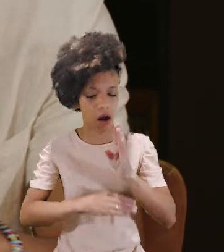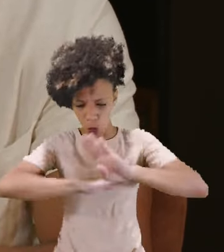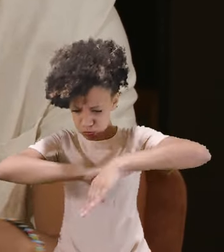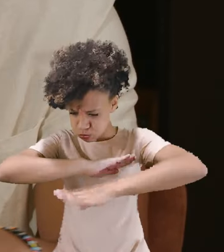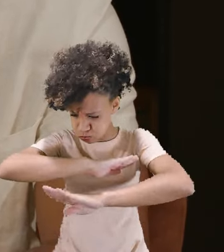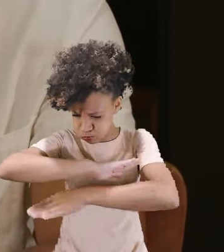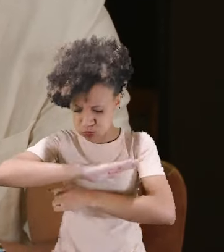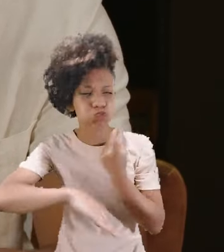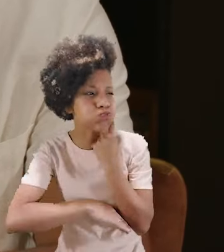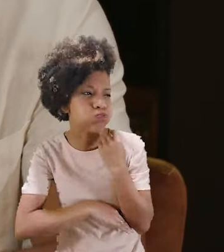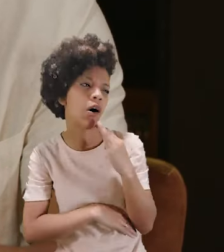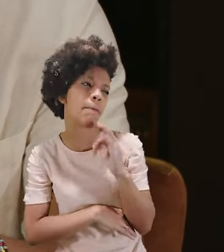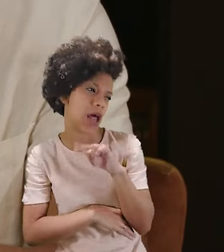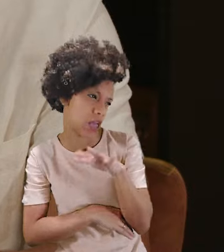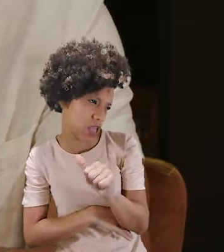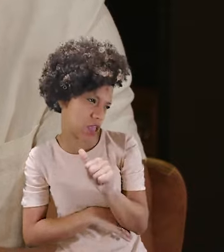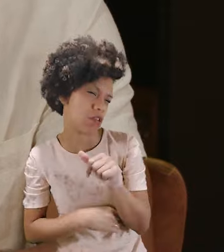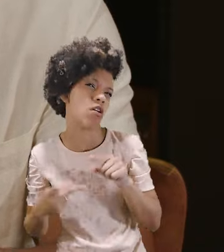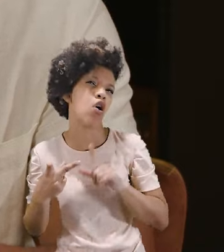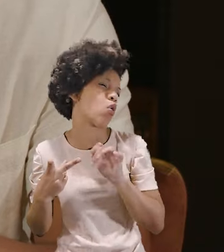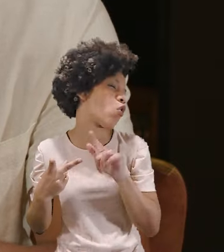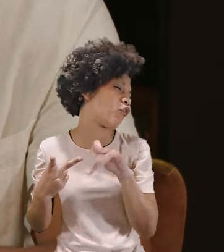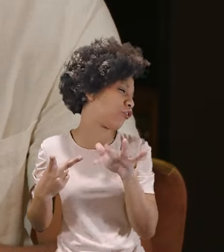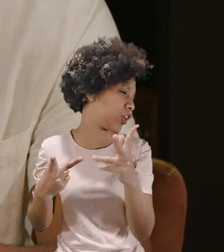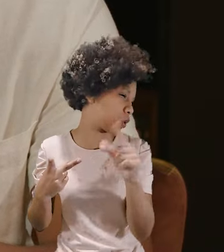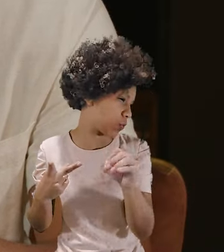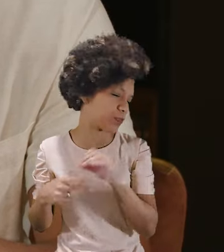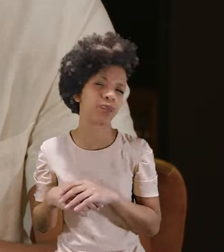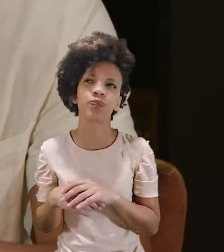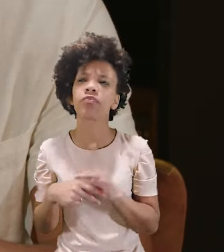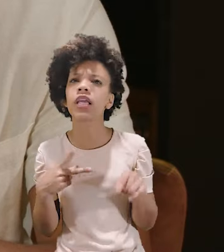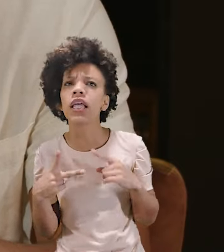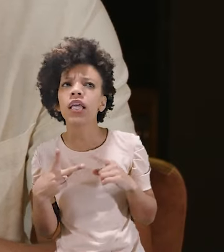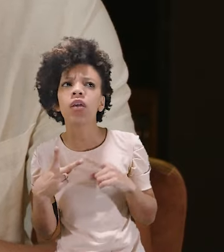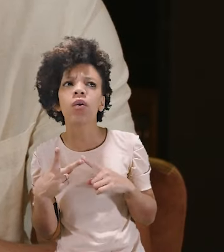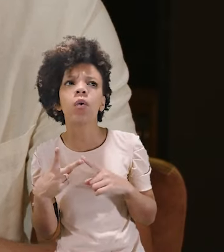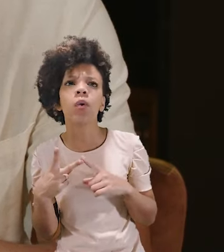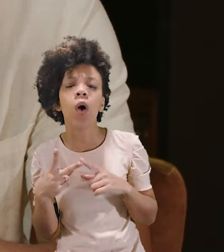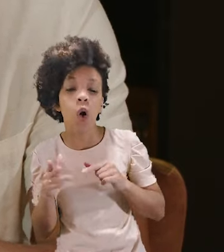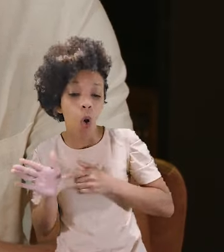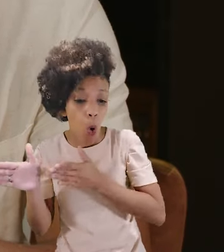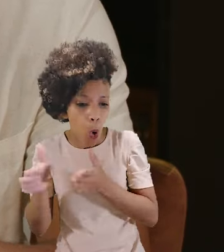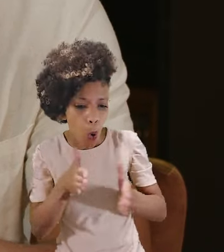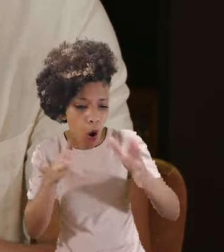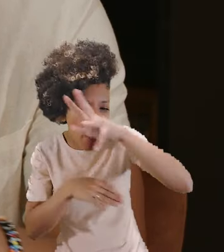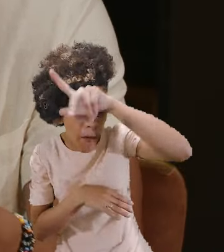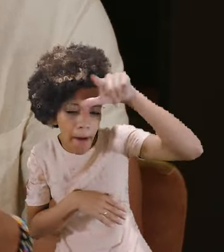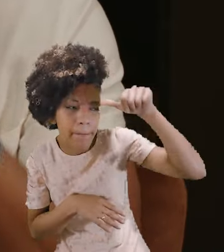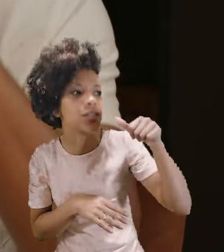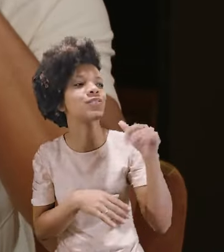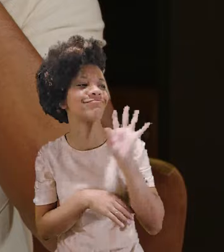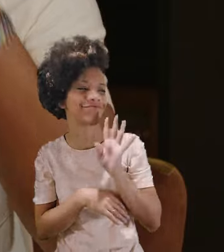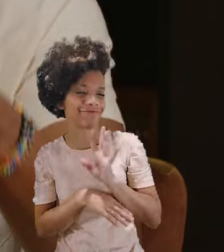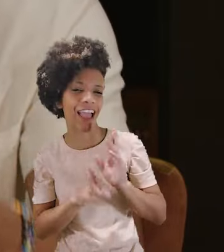muito golfinho e tal assim bem legal última e o outro acho que seria o remo a zonas cara Amazonas é muito legal também